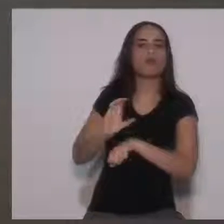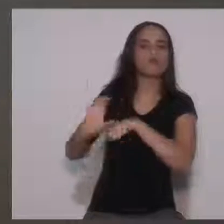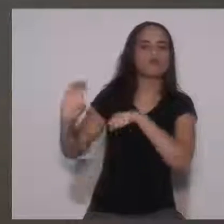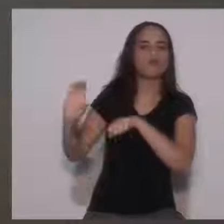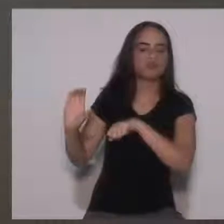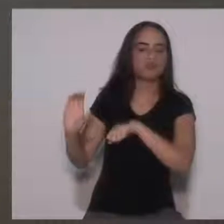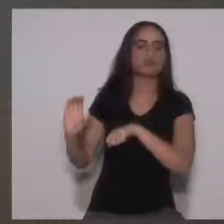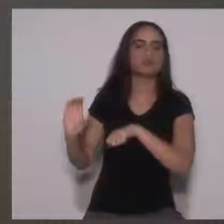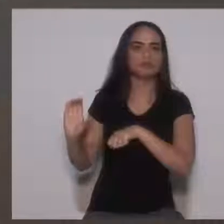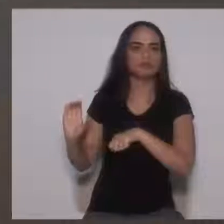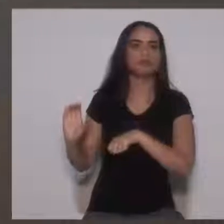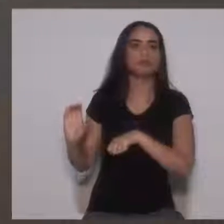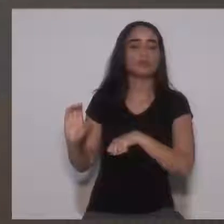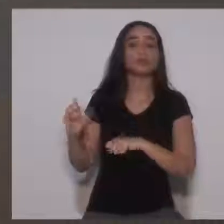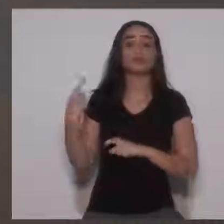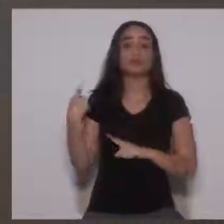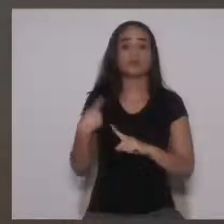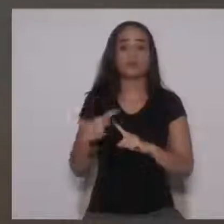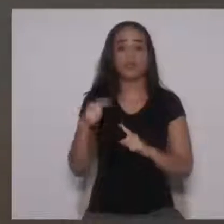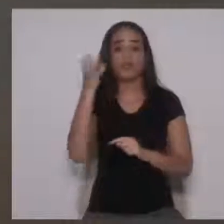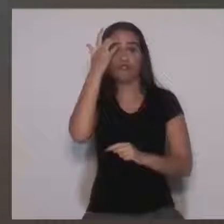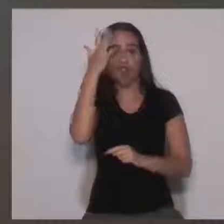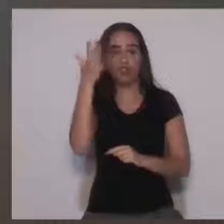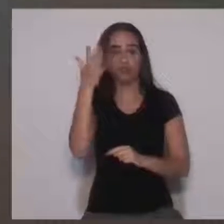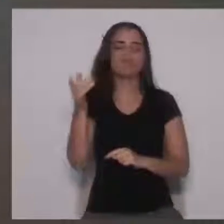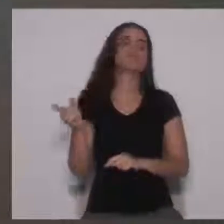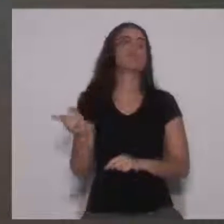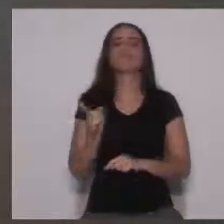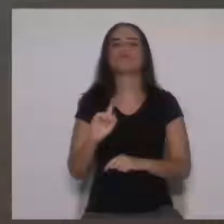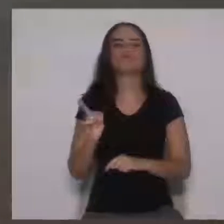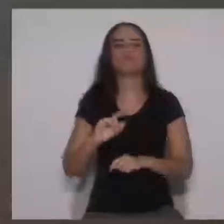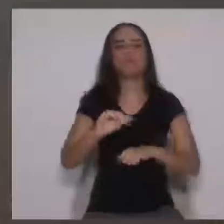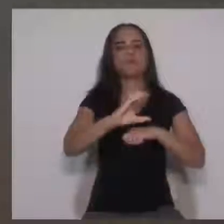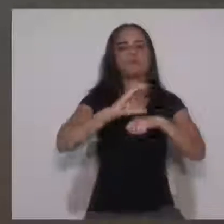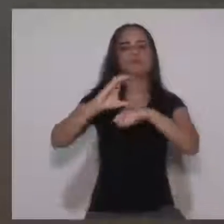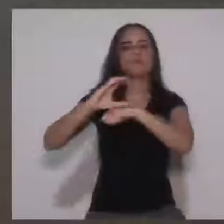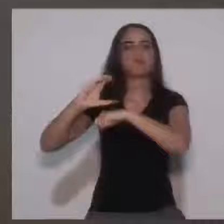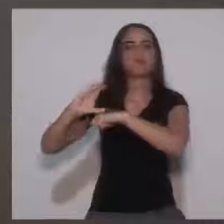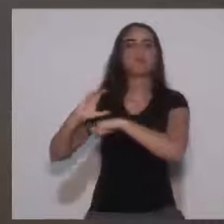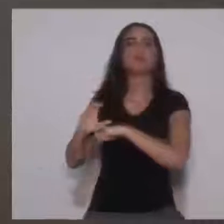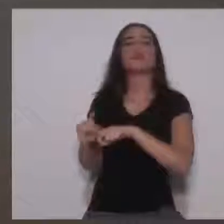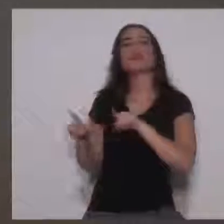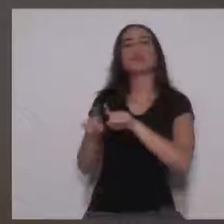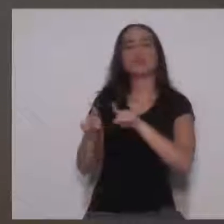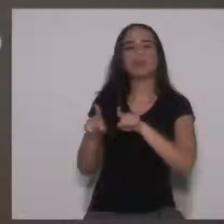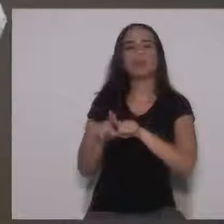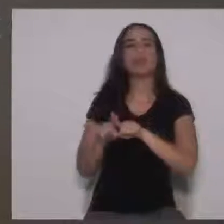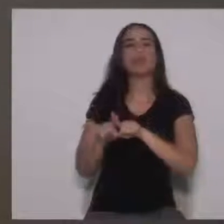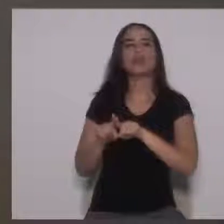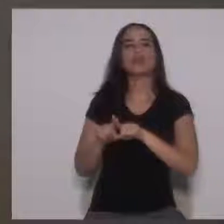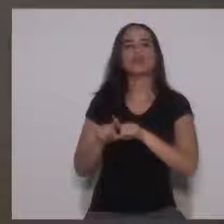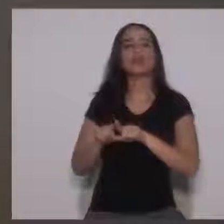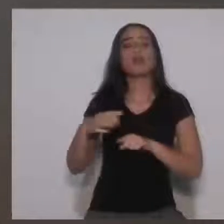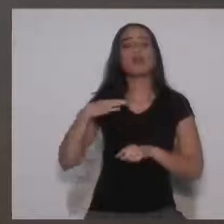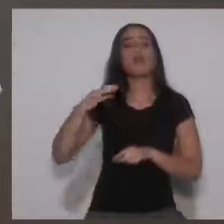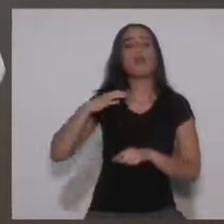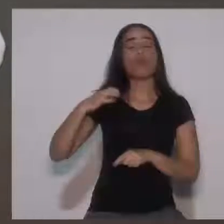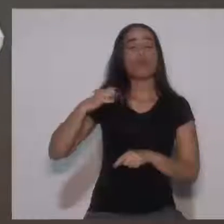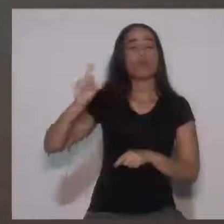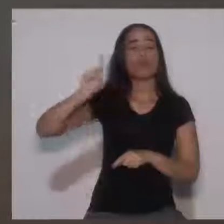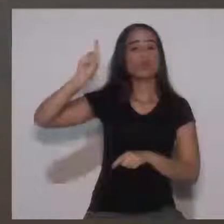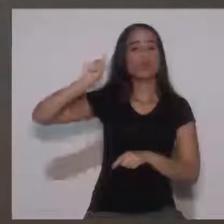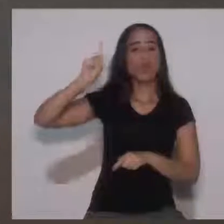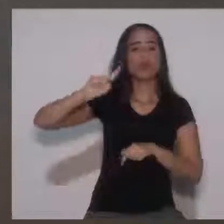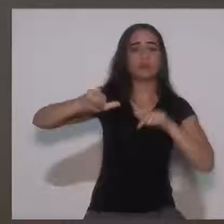menos 80%, porque não é fácil conseguir recursos voluntários, não é fácil conseguir voluntários